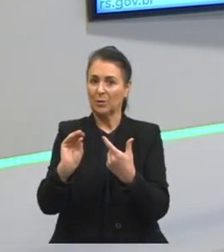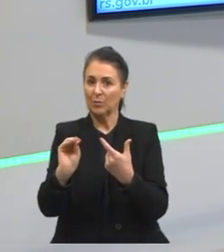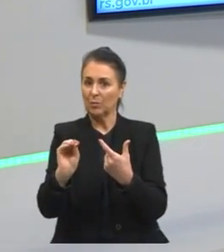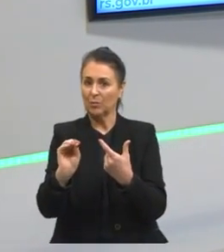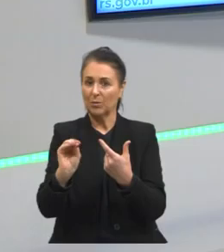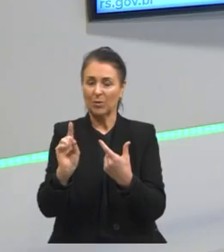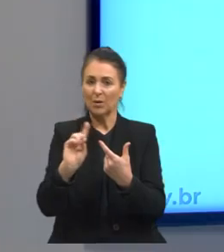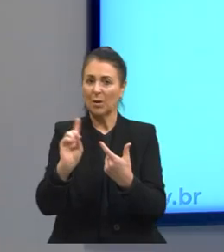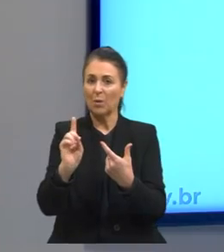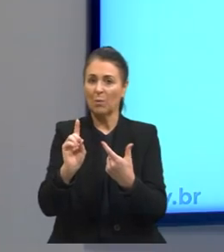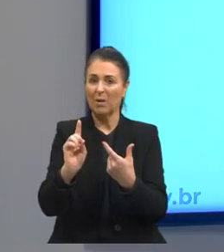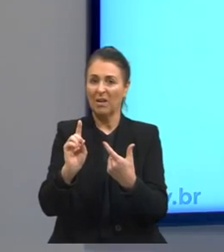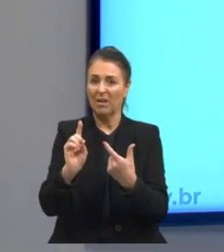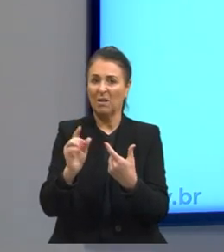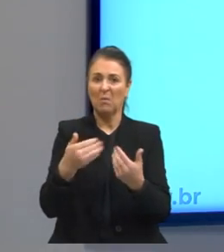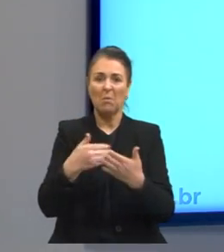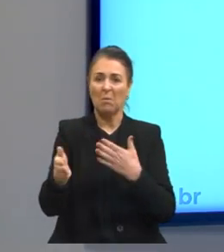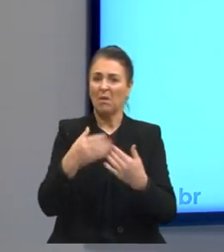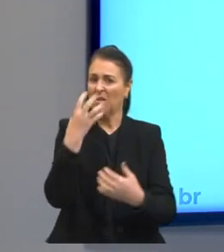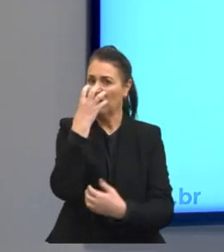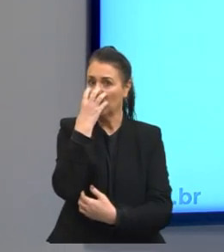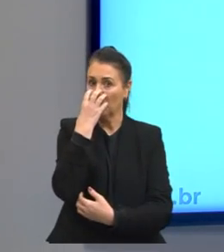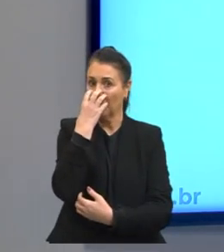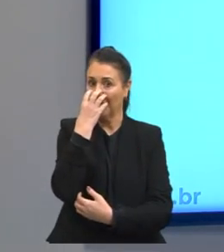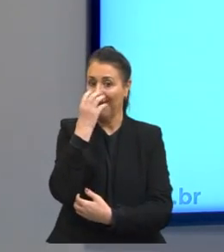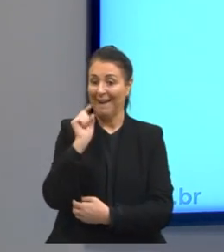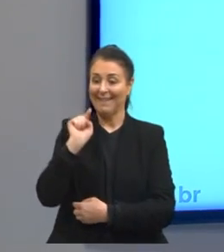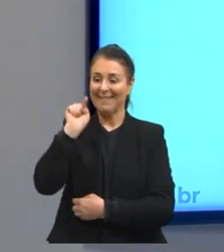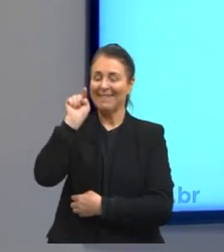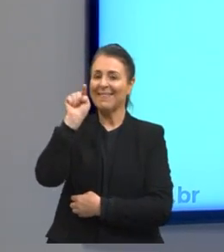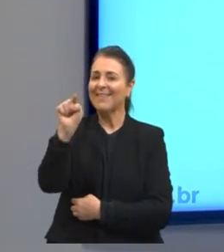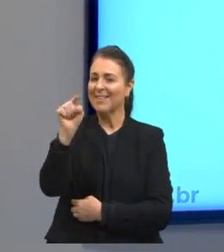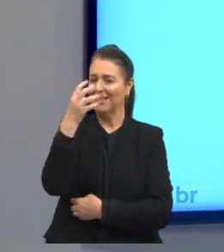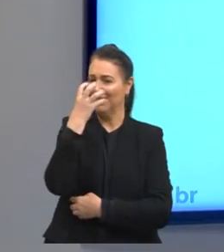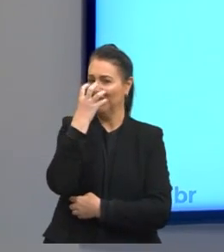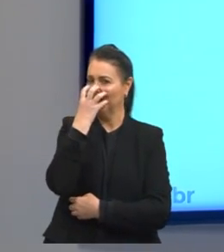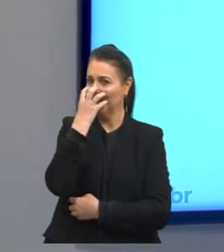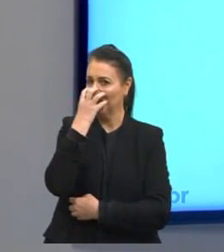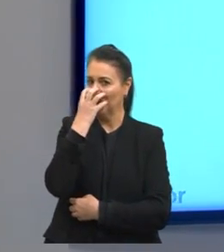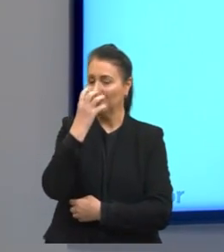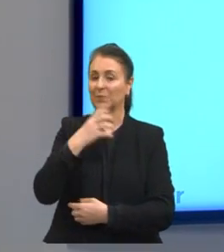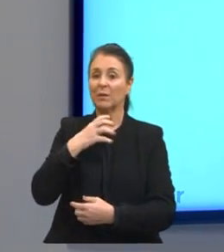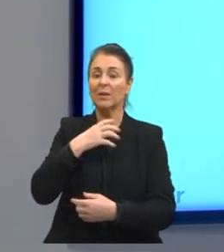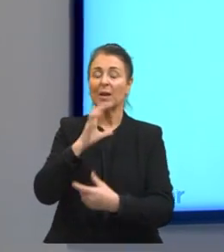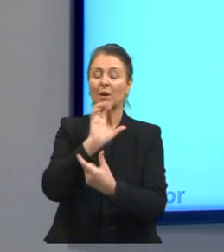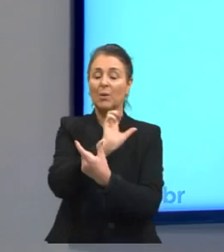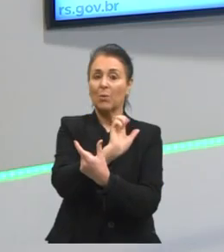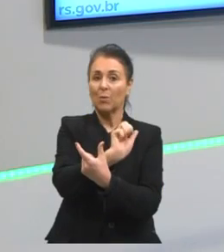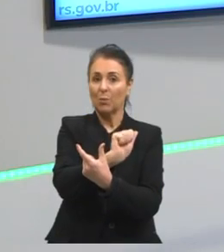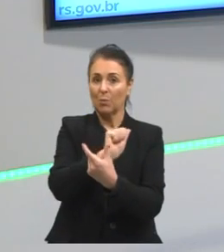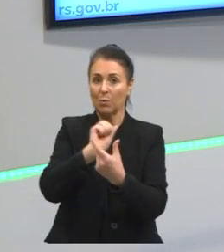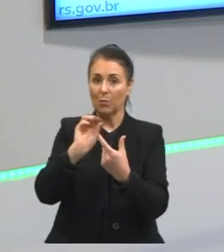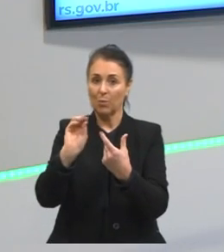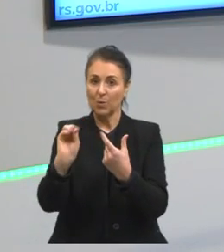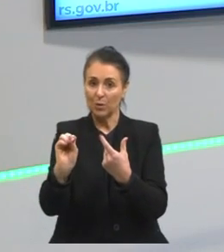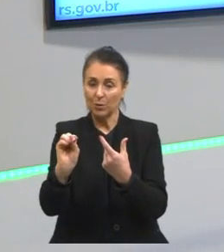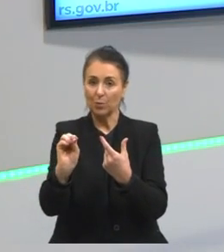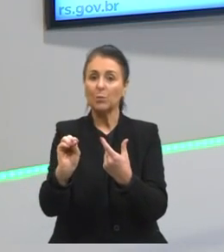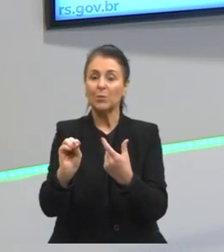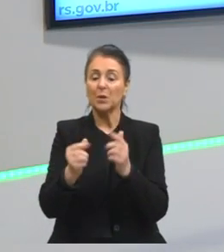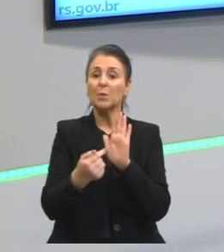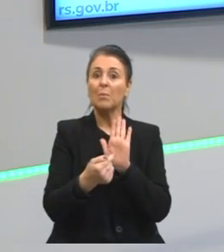cachorro. É esse cachorro aqui. Então, gente tem um artigo ali que serve para definir.